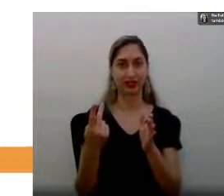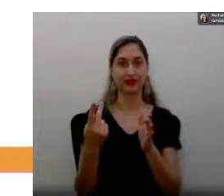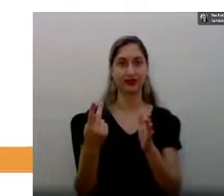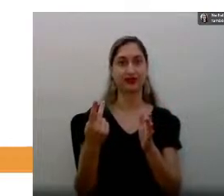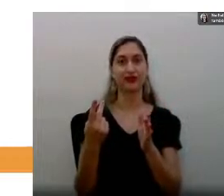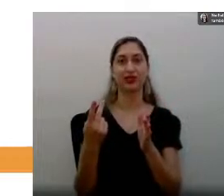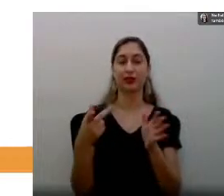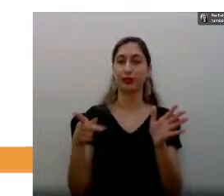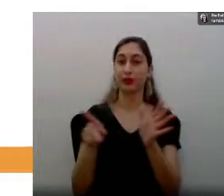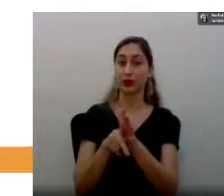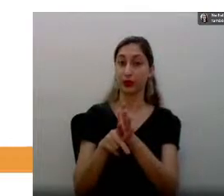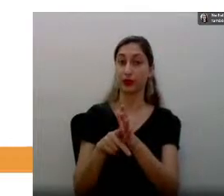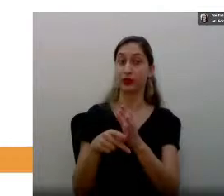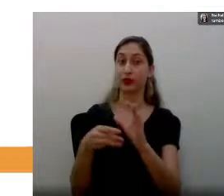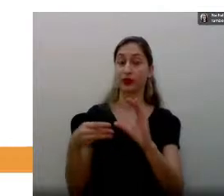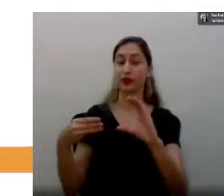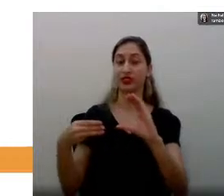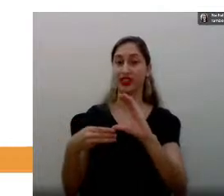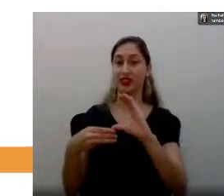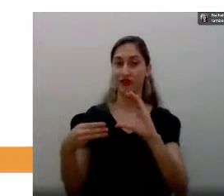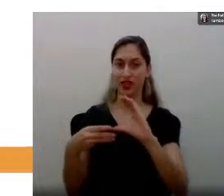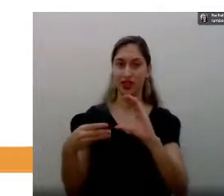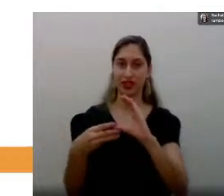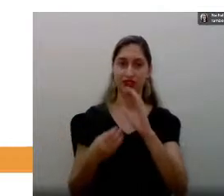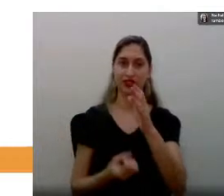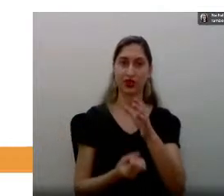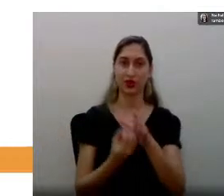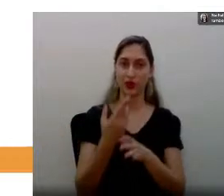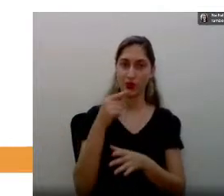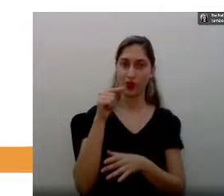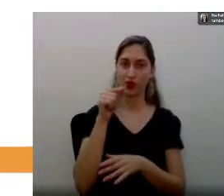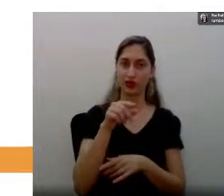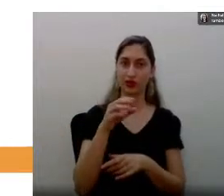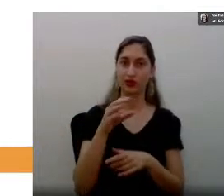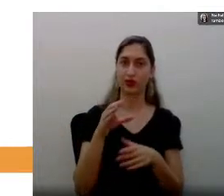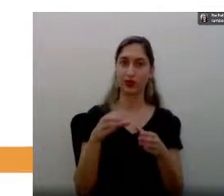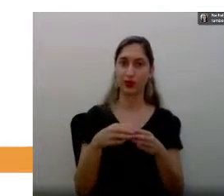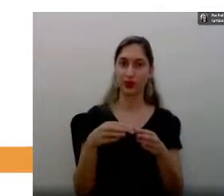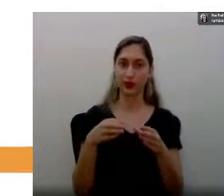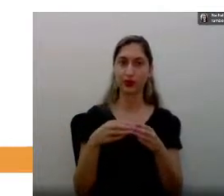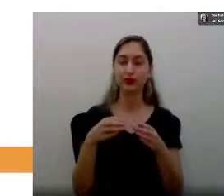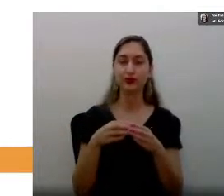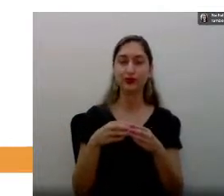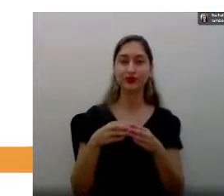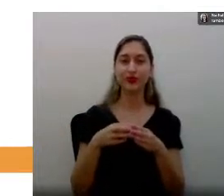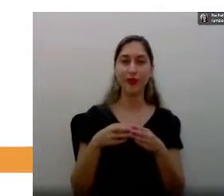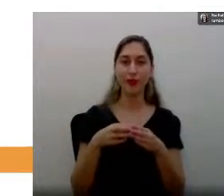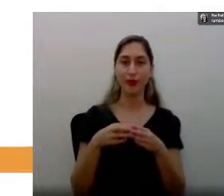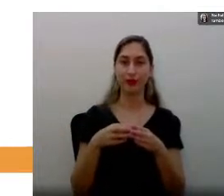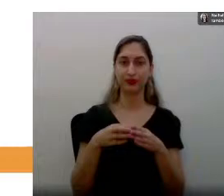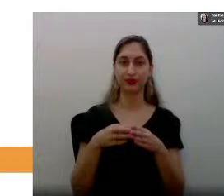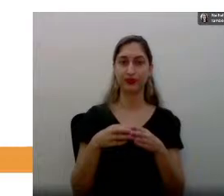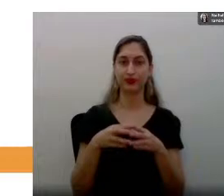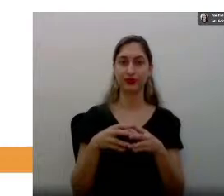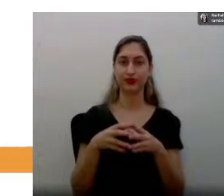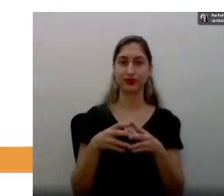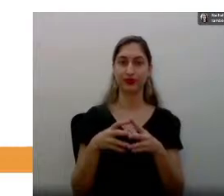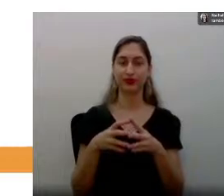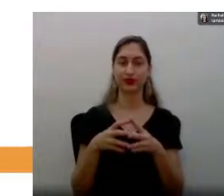CEFET né eu esse grupo foi pensado junto com o professor Leonardo que ele é um